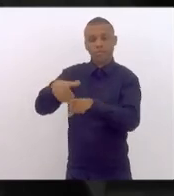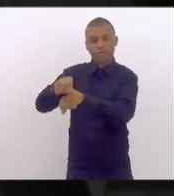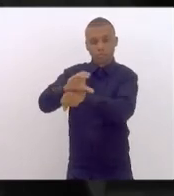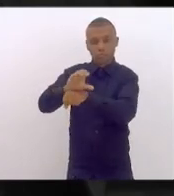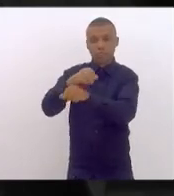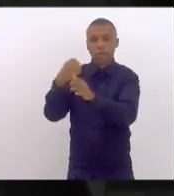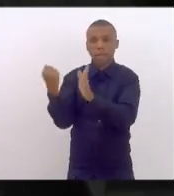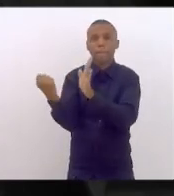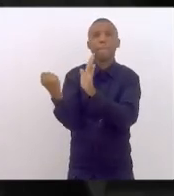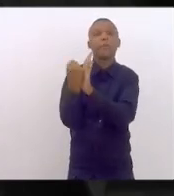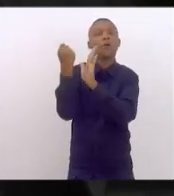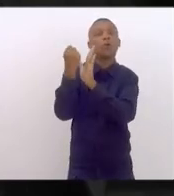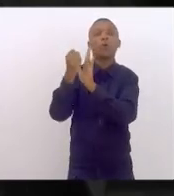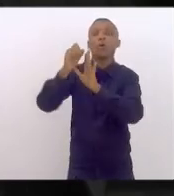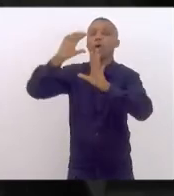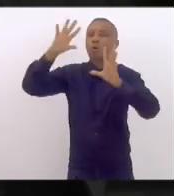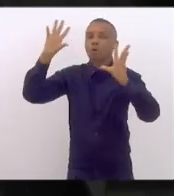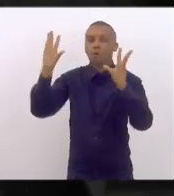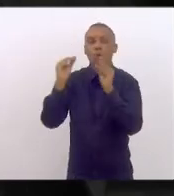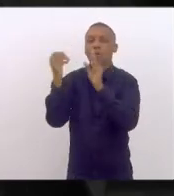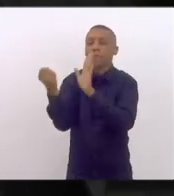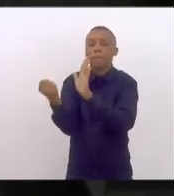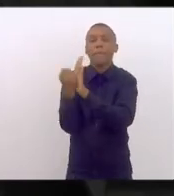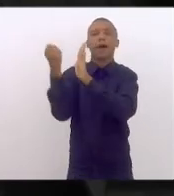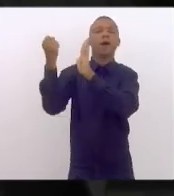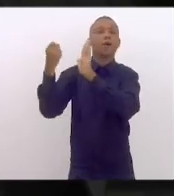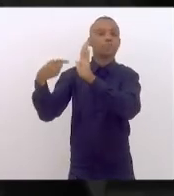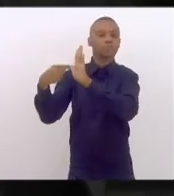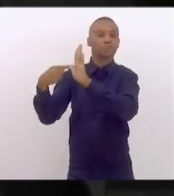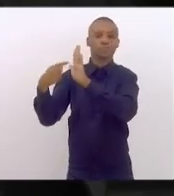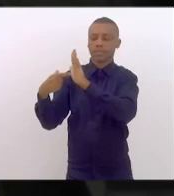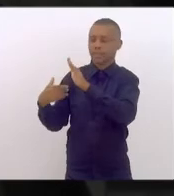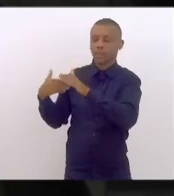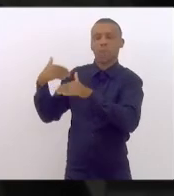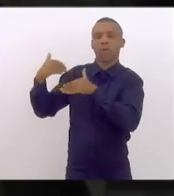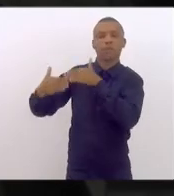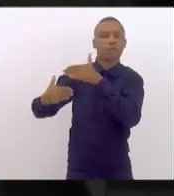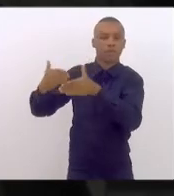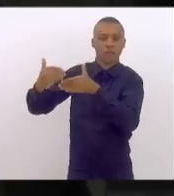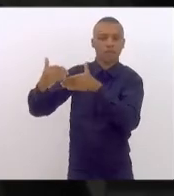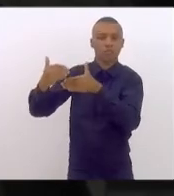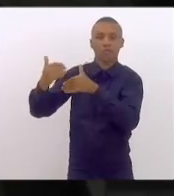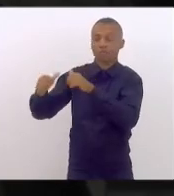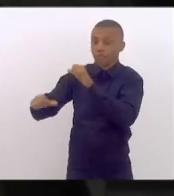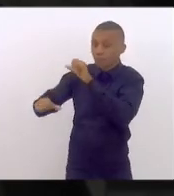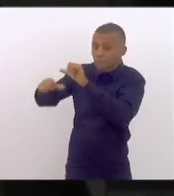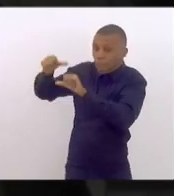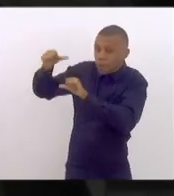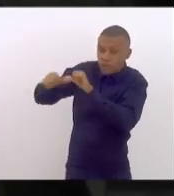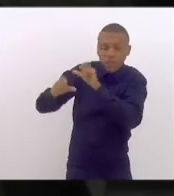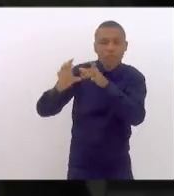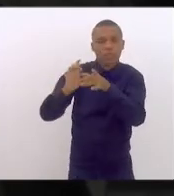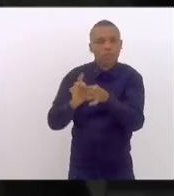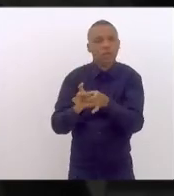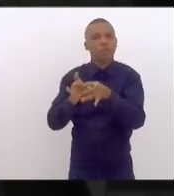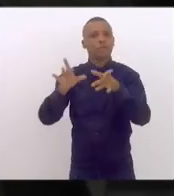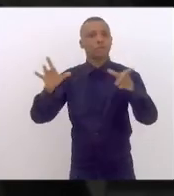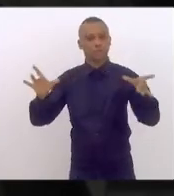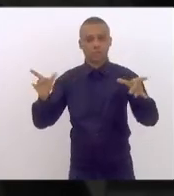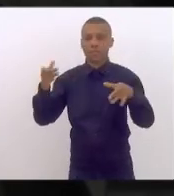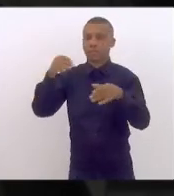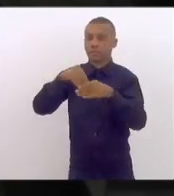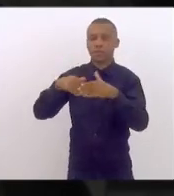um símbolo uma síntese um Marco desse processo de transição para democracia nesse processo